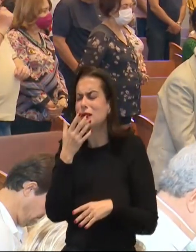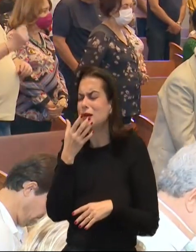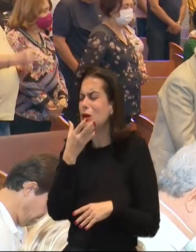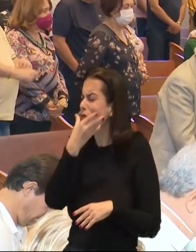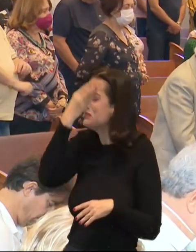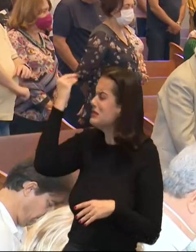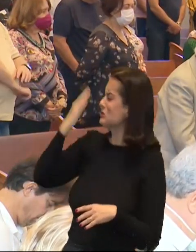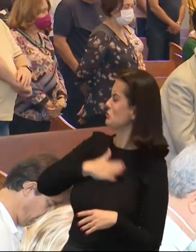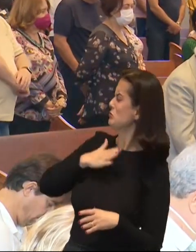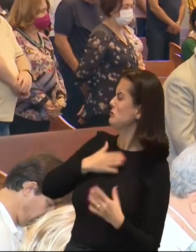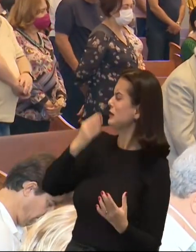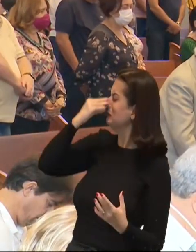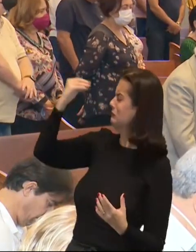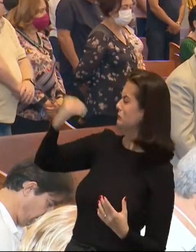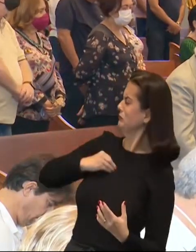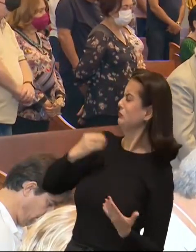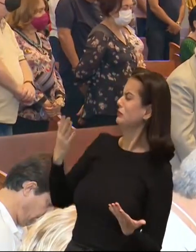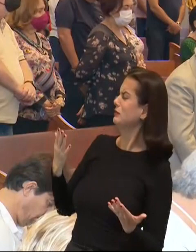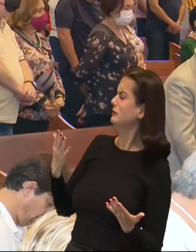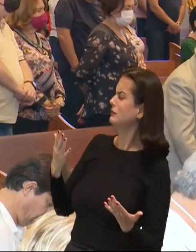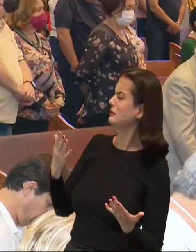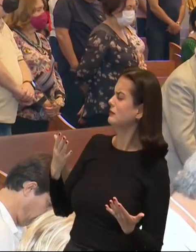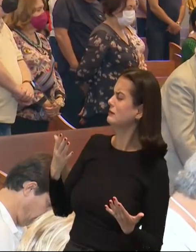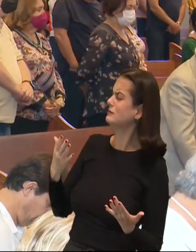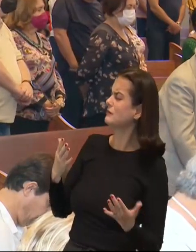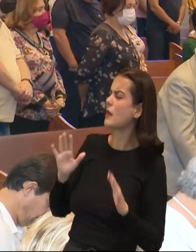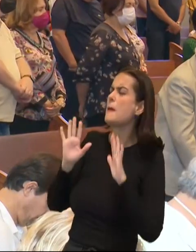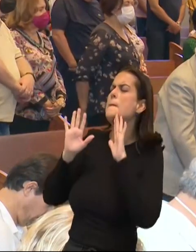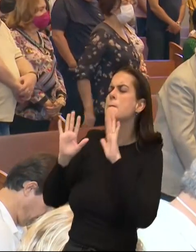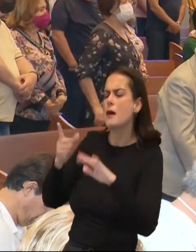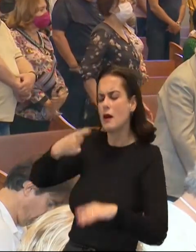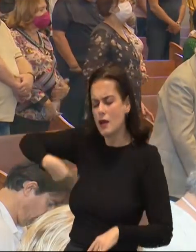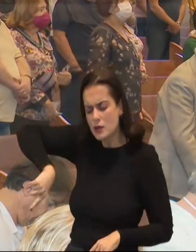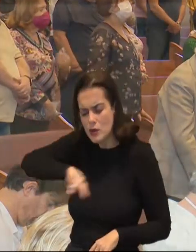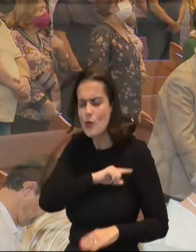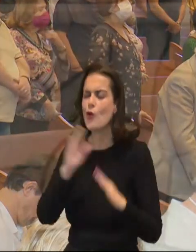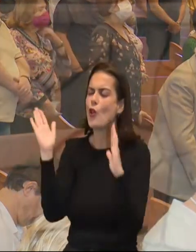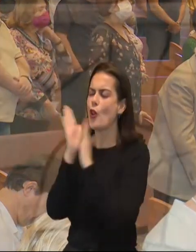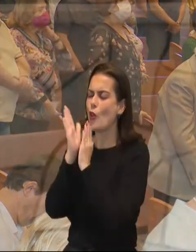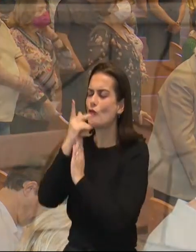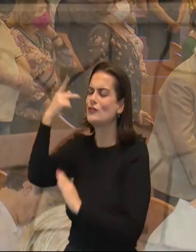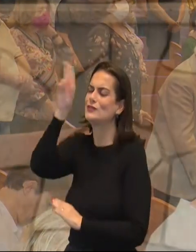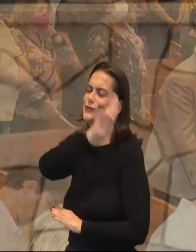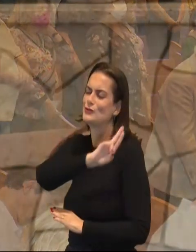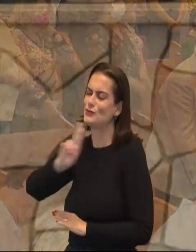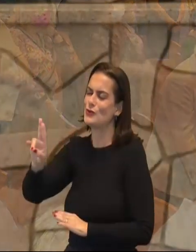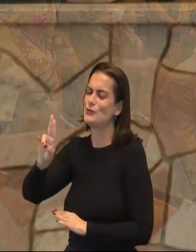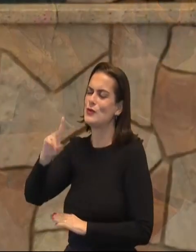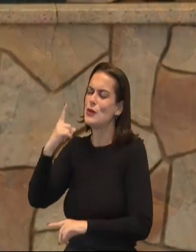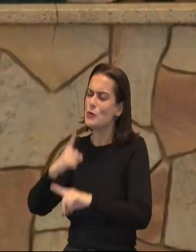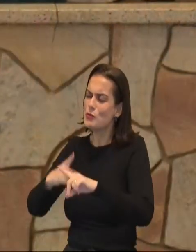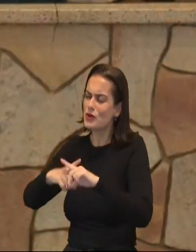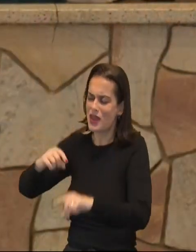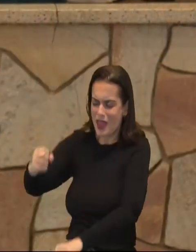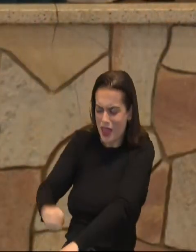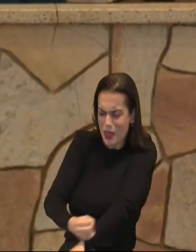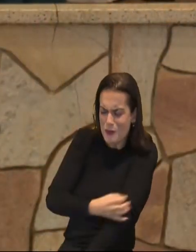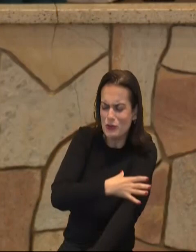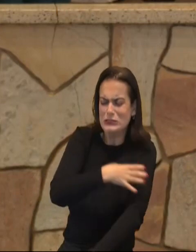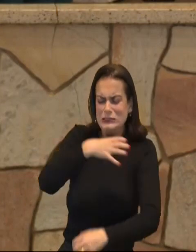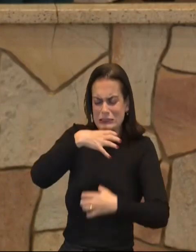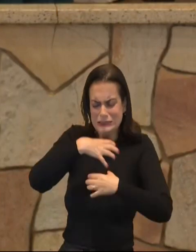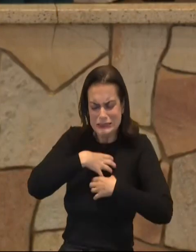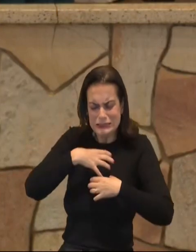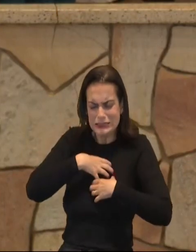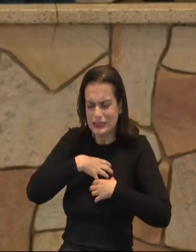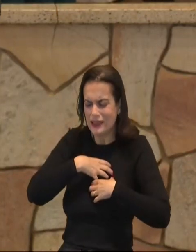esquece de nós em alguns momentos, mas louvamos o Teu nome porque as nossas emoções e os nossos